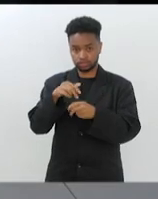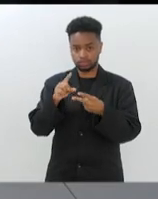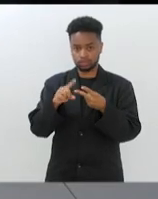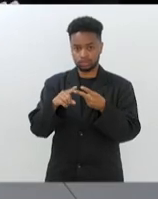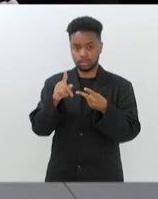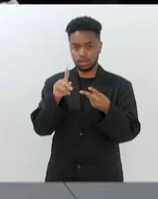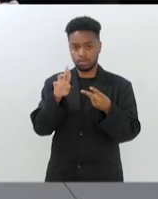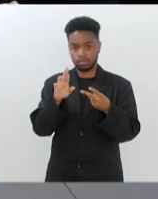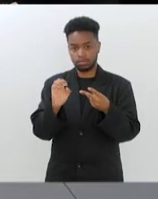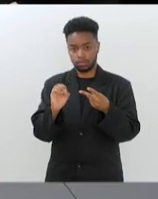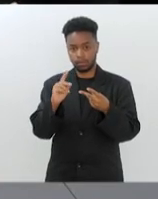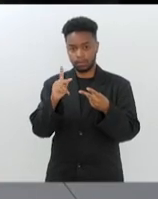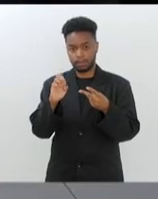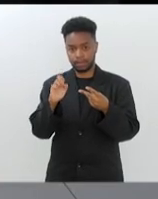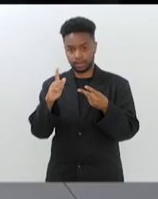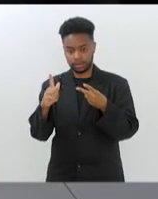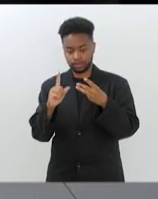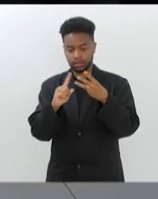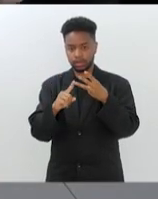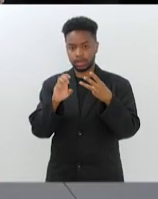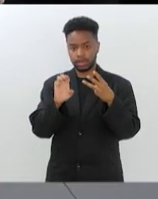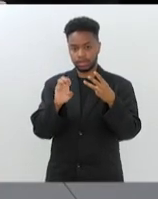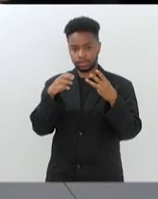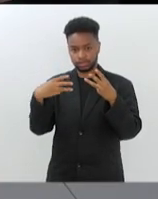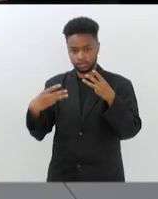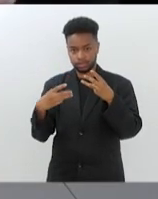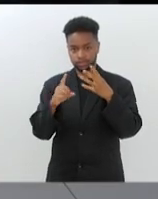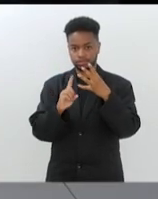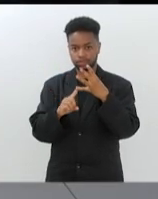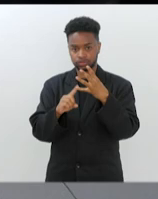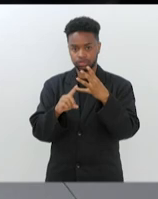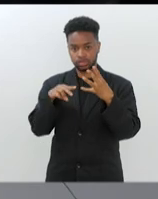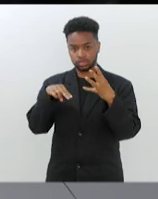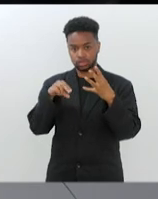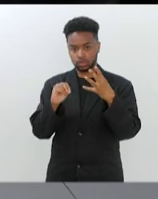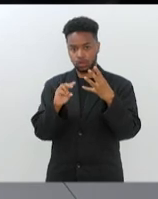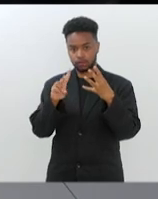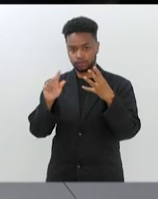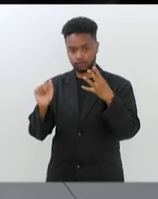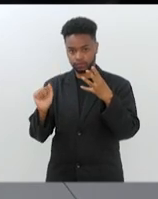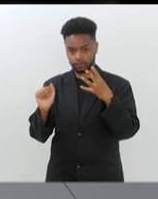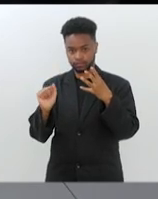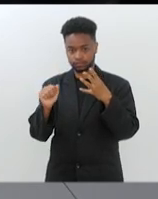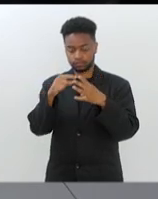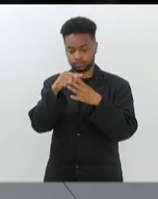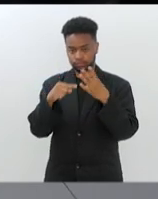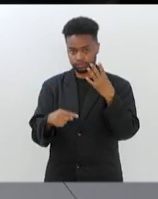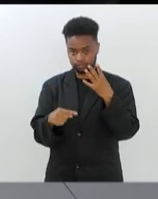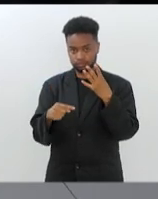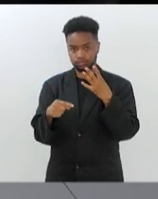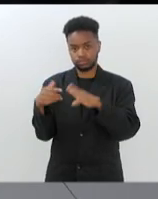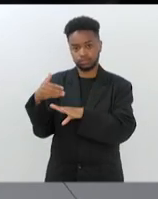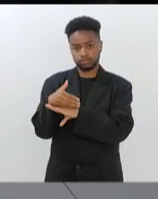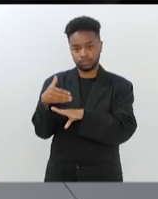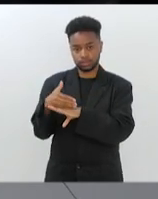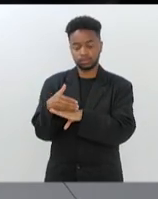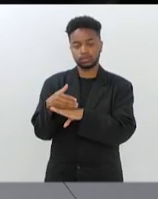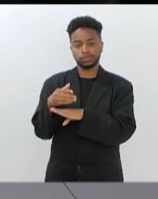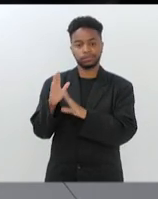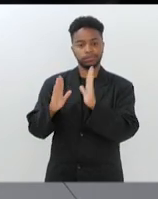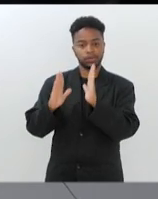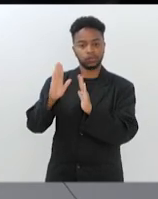propeg agência E3 e a agência nova então elas né participaram aí de uma